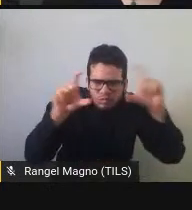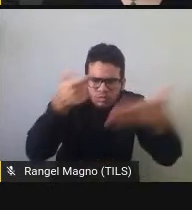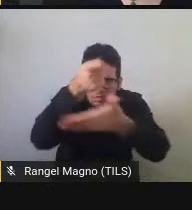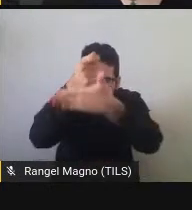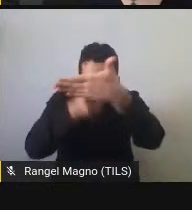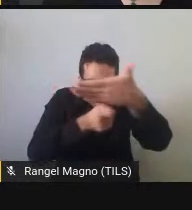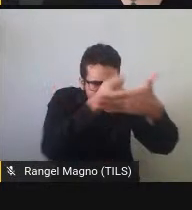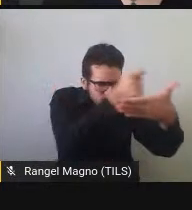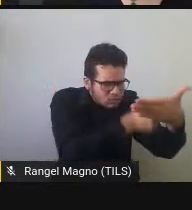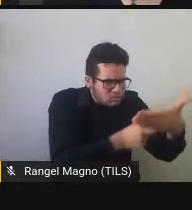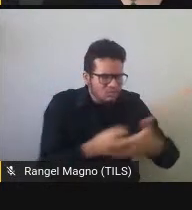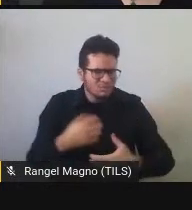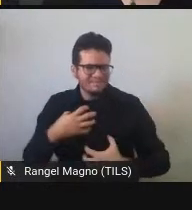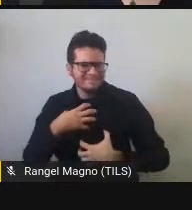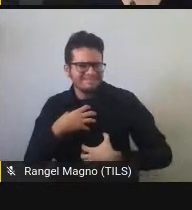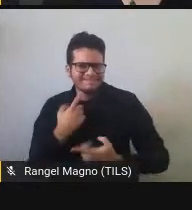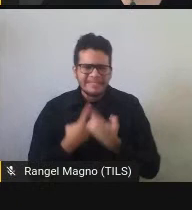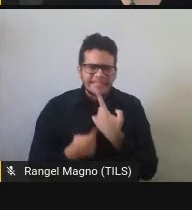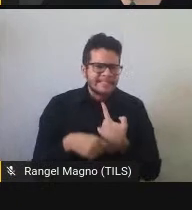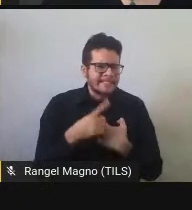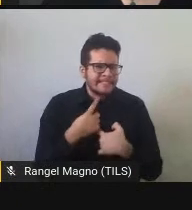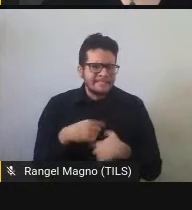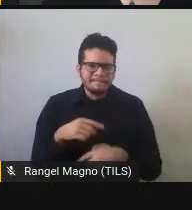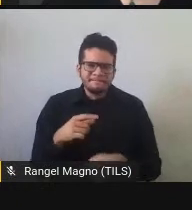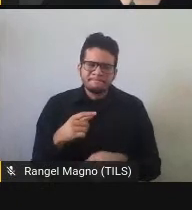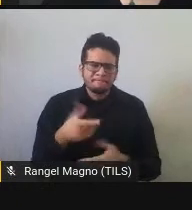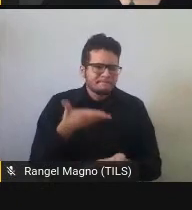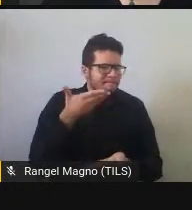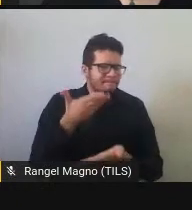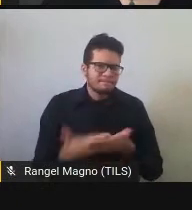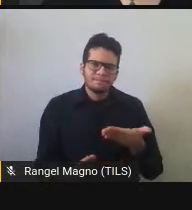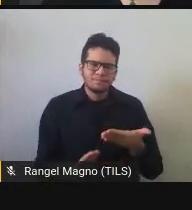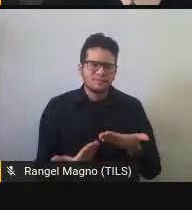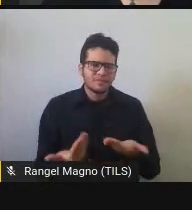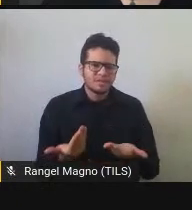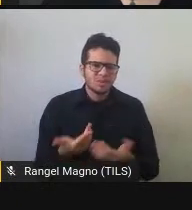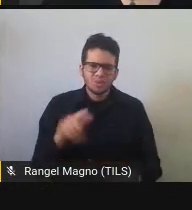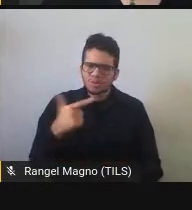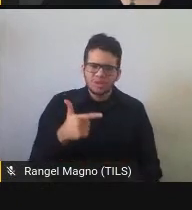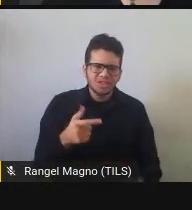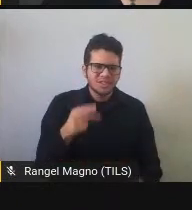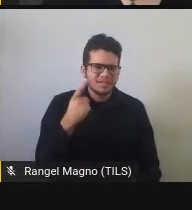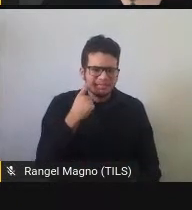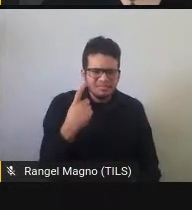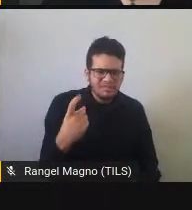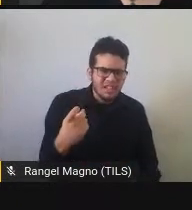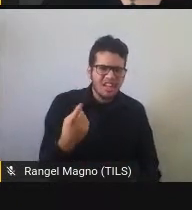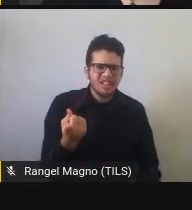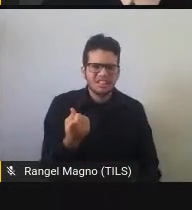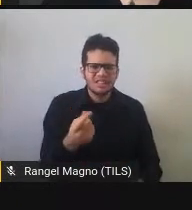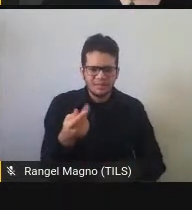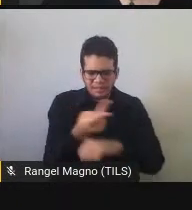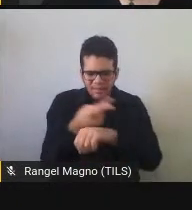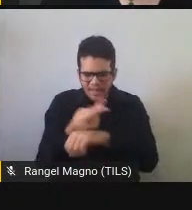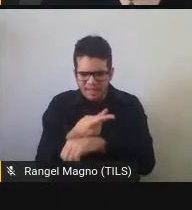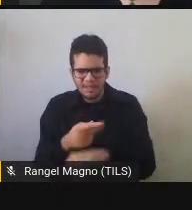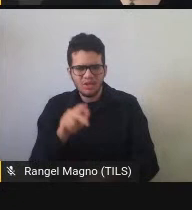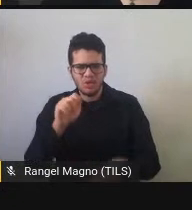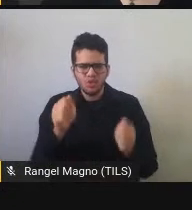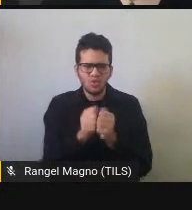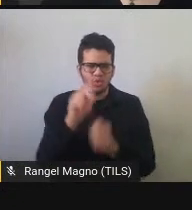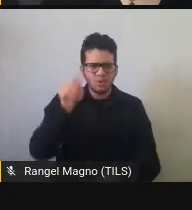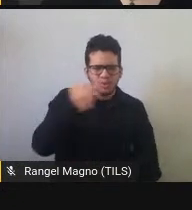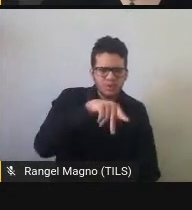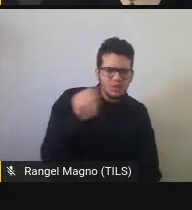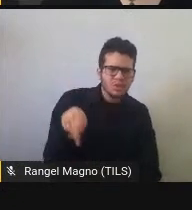não sentia vontade em Leipzig nem na universidade nem entre seus colegas ou entre os seus professores ele não era